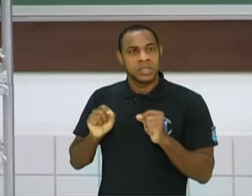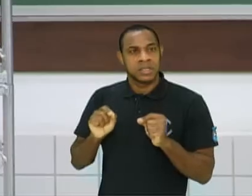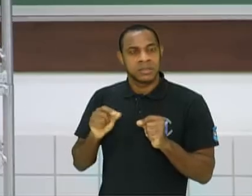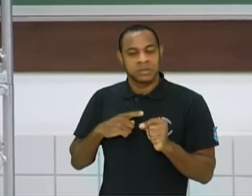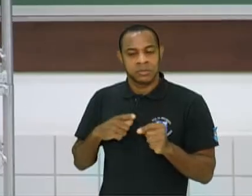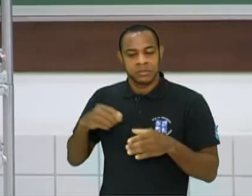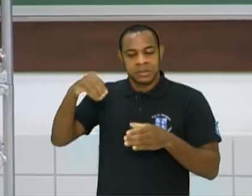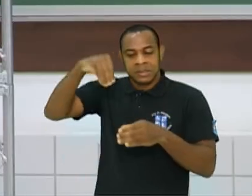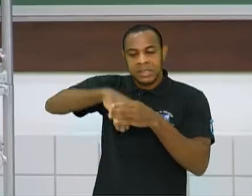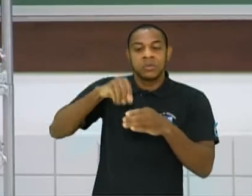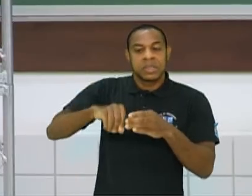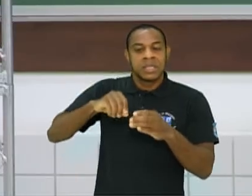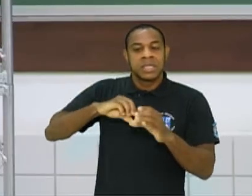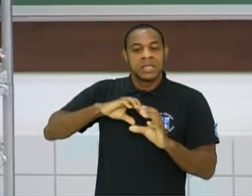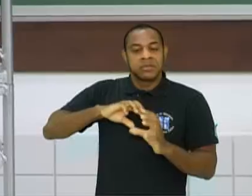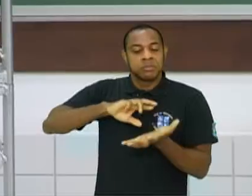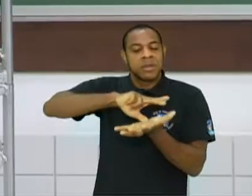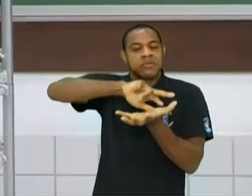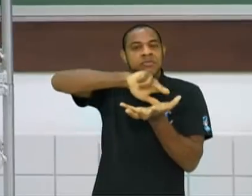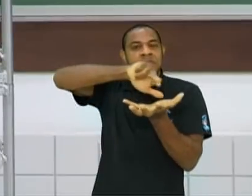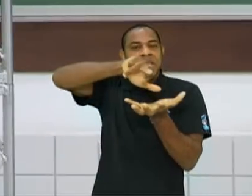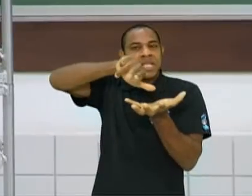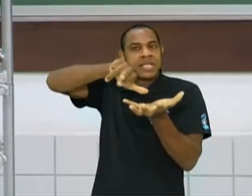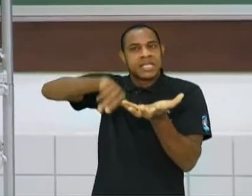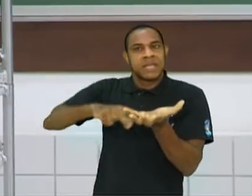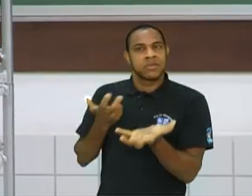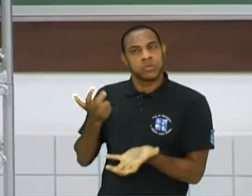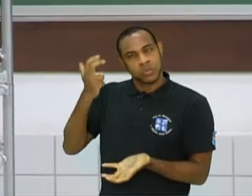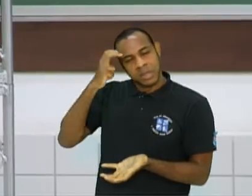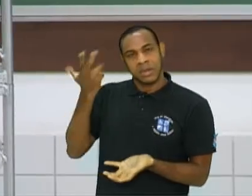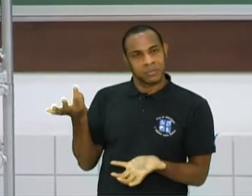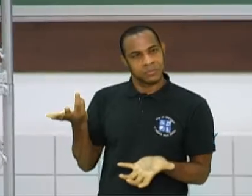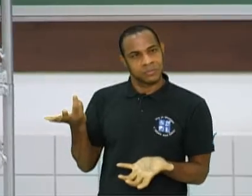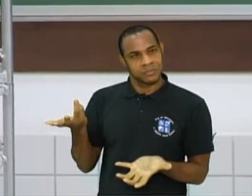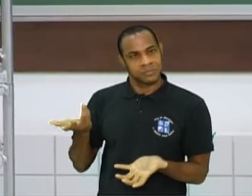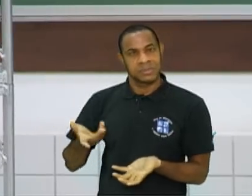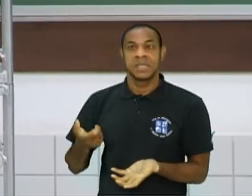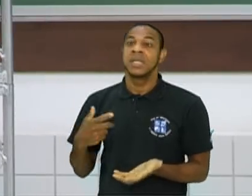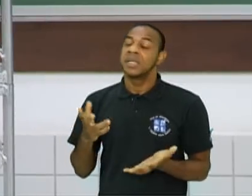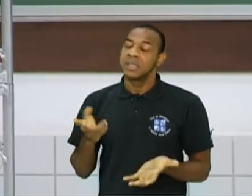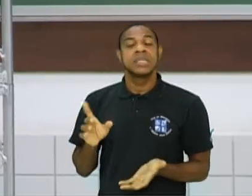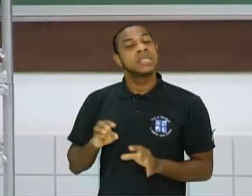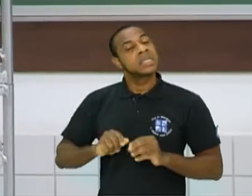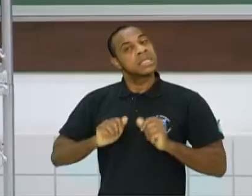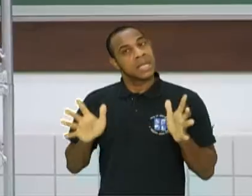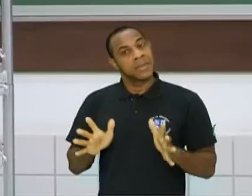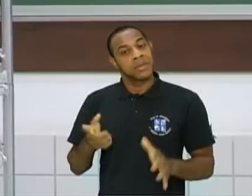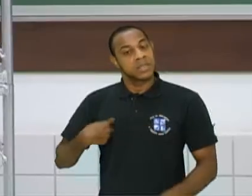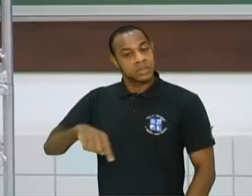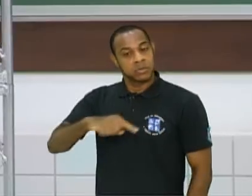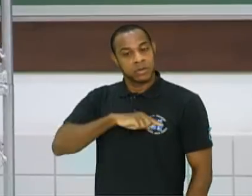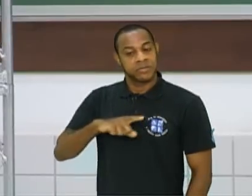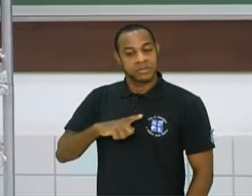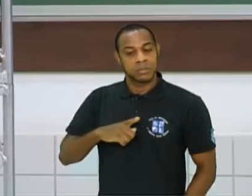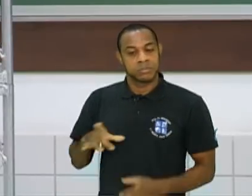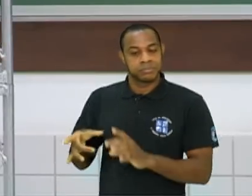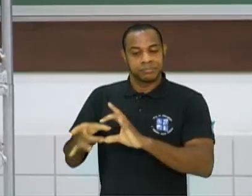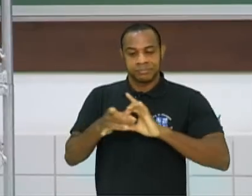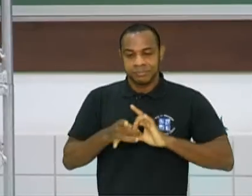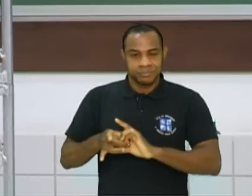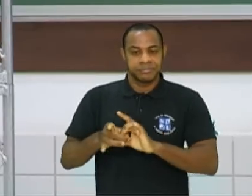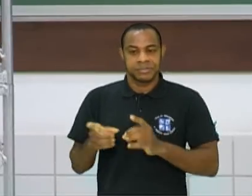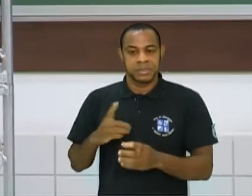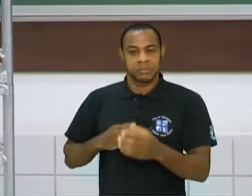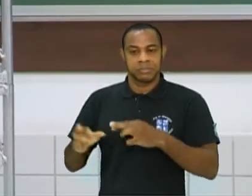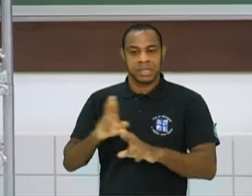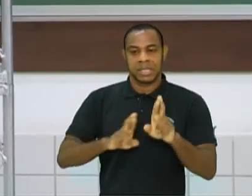numa diversidade cultural. Porque, é claro, no nosso dia a gente se relaciona com as pessoas e as pessoas têm culturas diferentes, têm